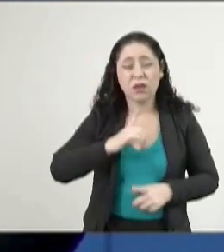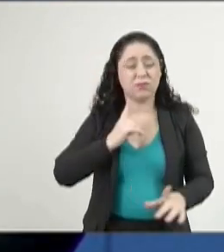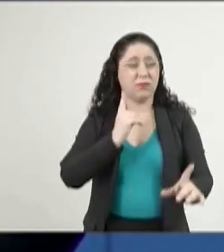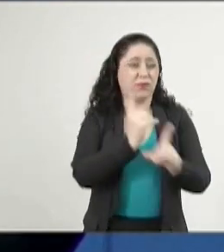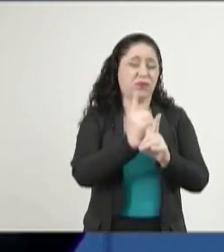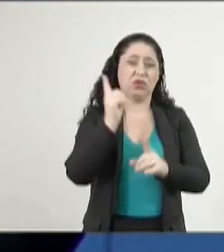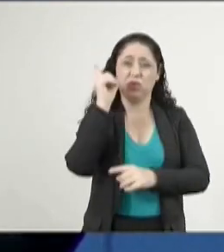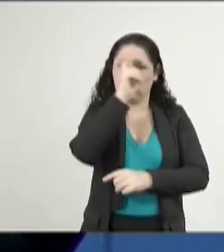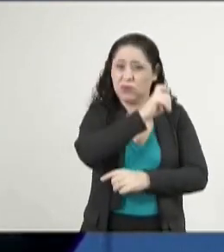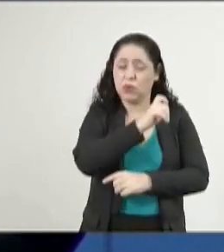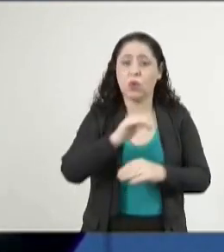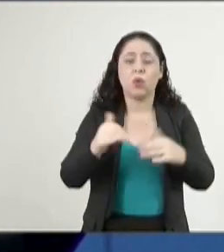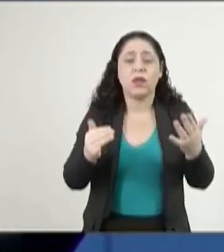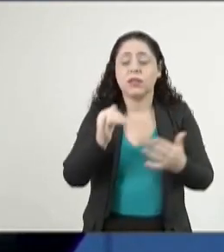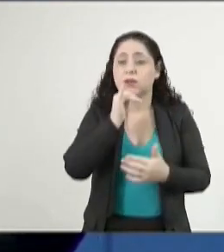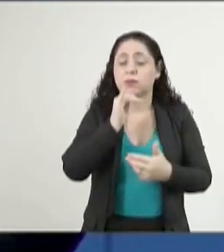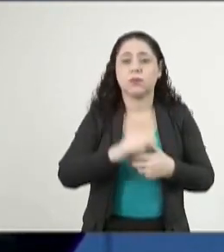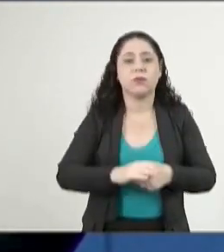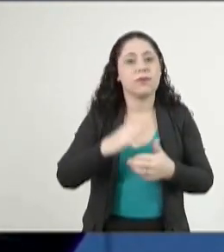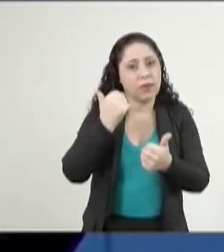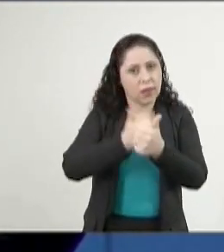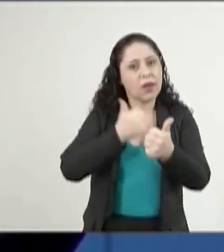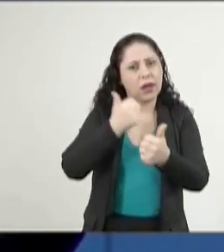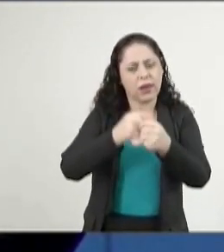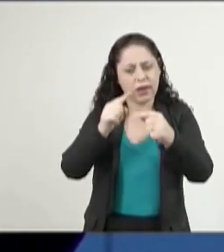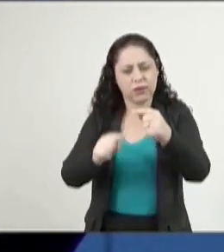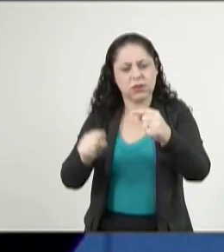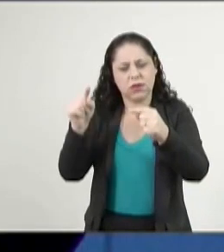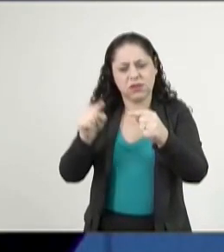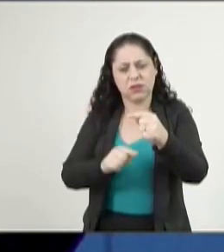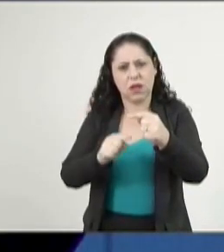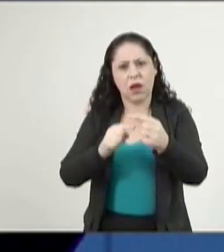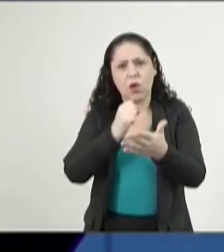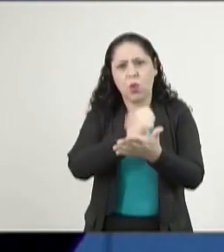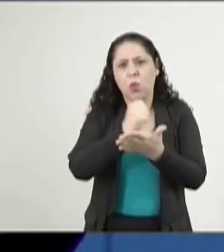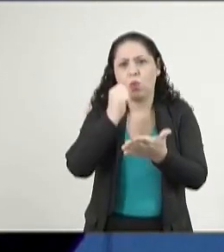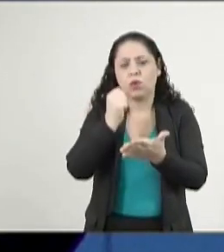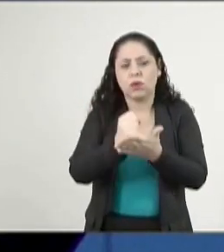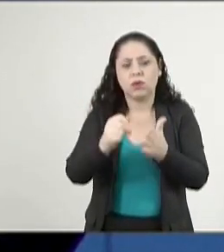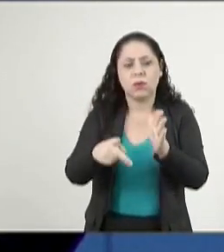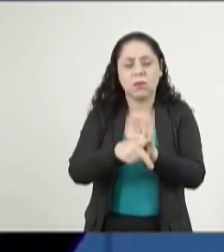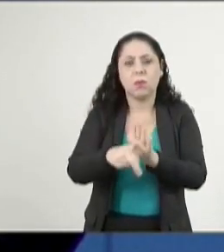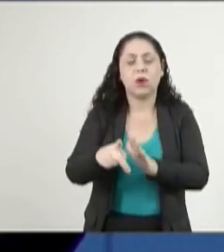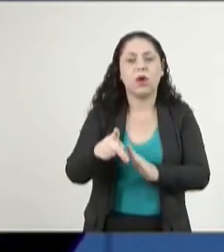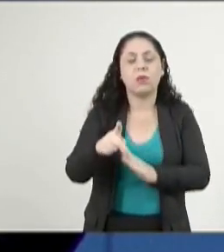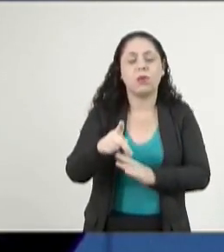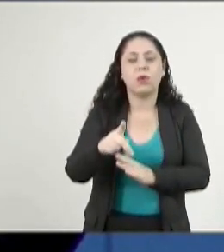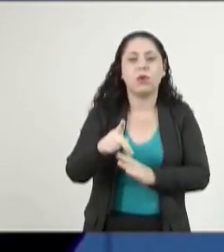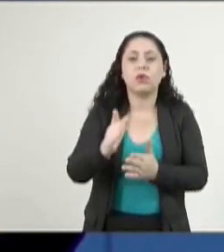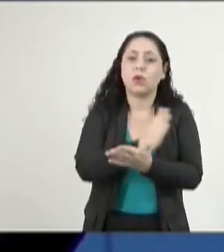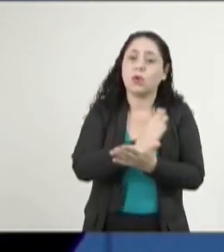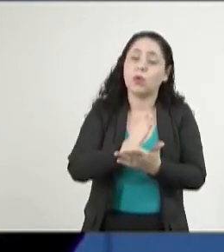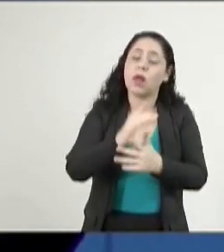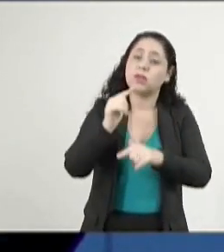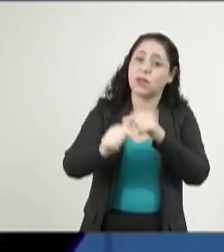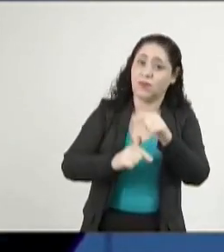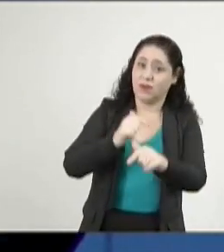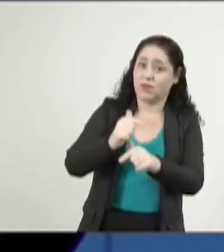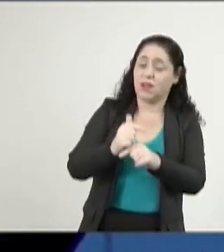encontrando dificuldades quando da tentativa desse cancelamento de contratos de prestação de